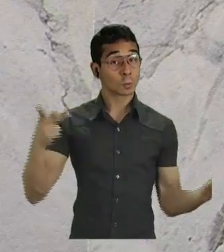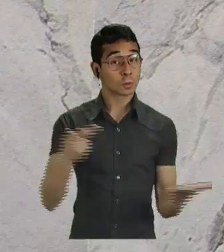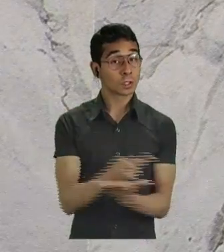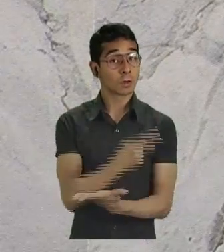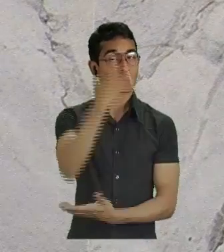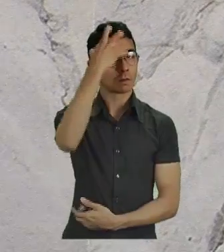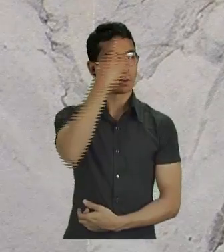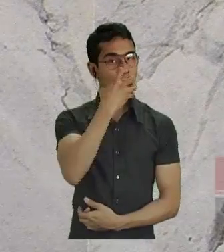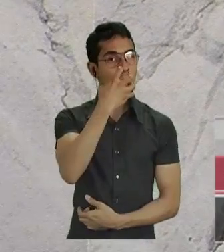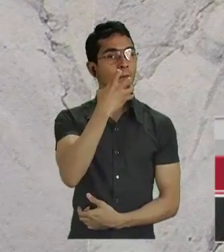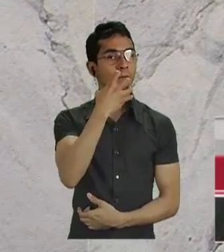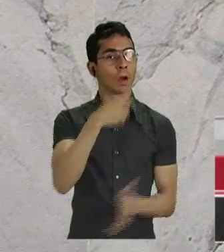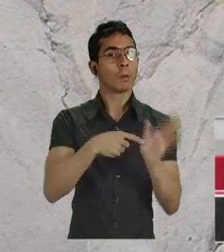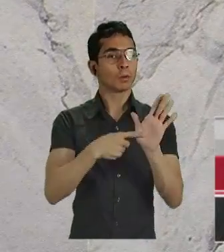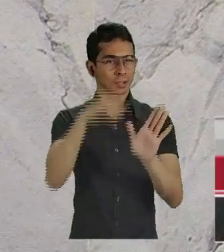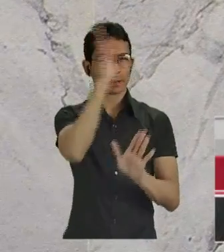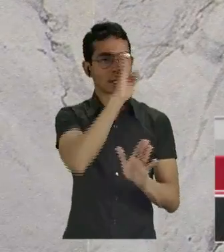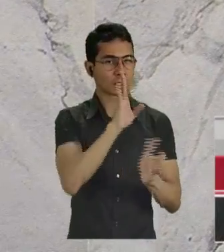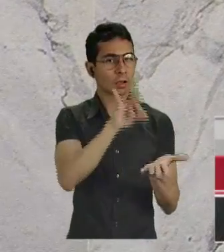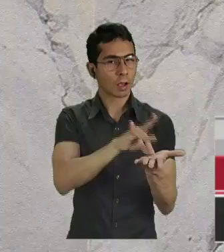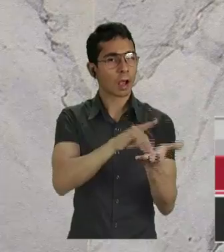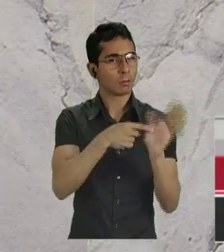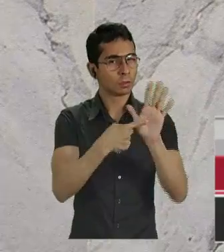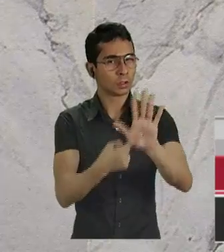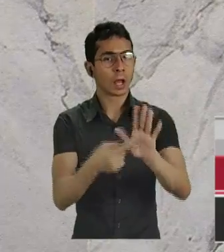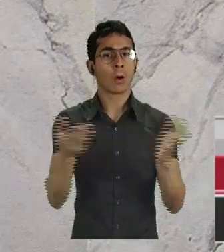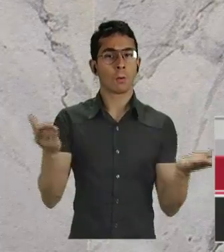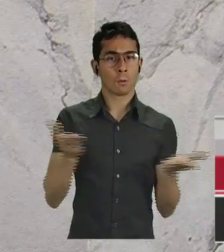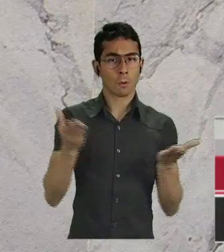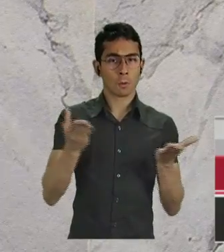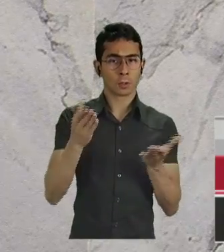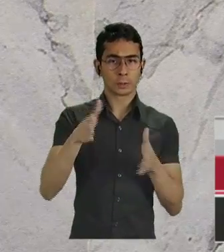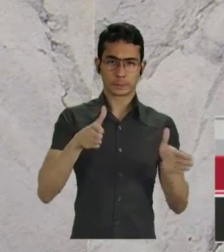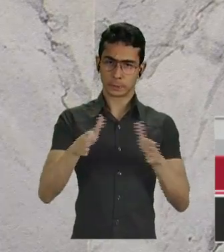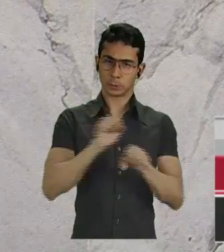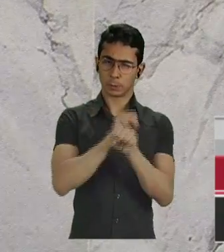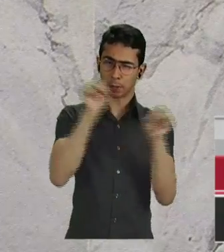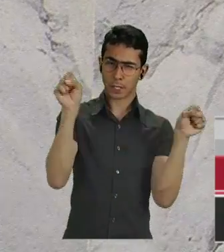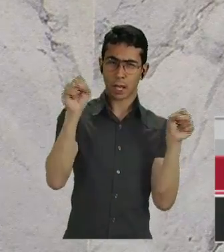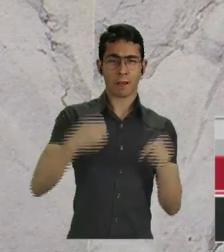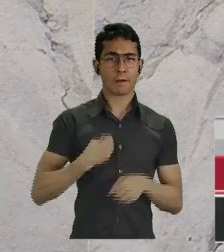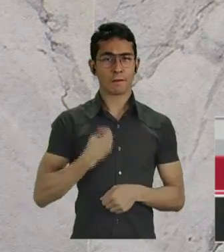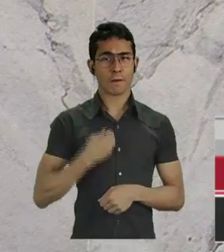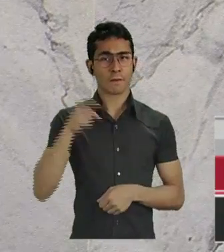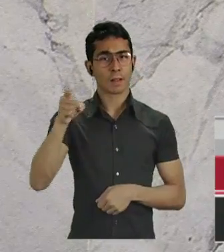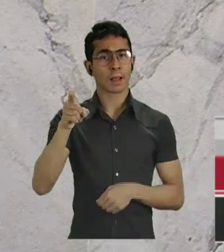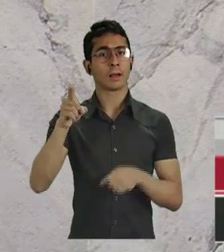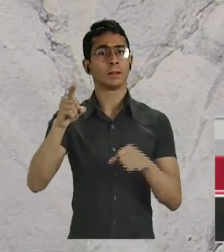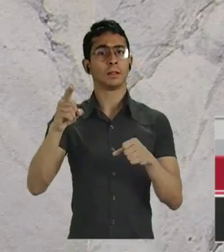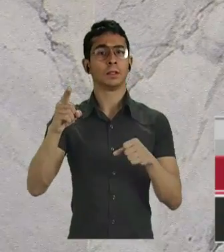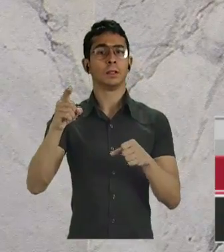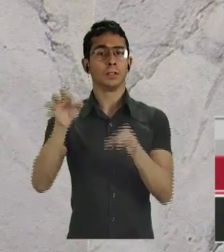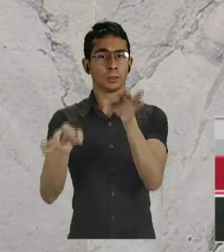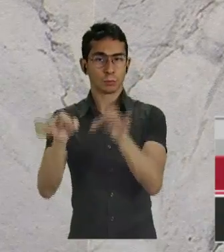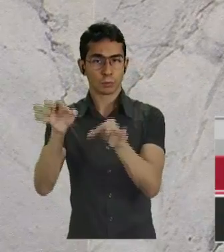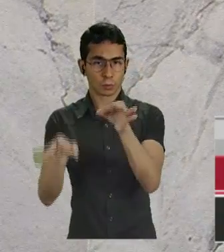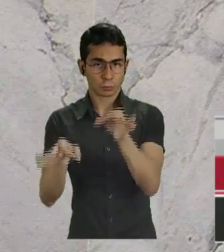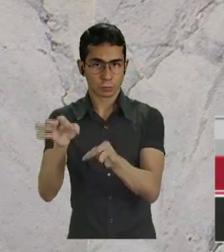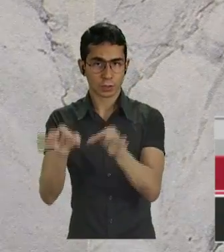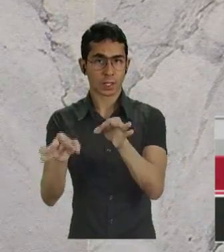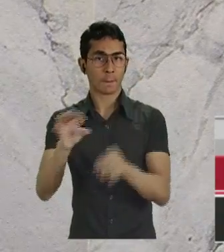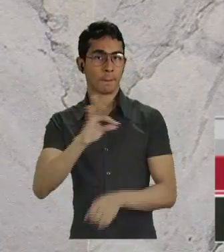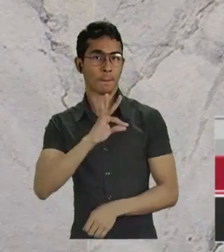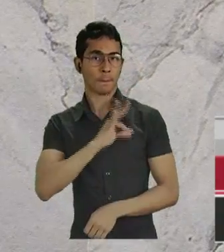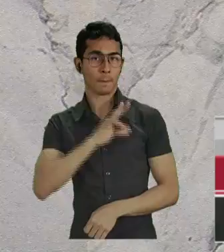mostrar a realidade do nosso brasil dizer que hoje pela manhã nós estivemos no tribunal de justiça militar do estado de são paulo junto com o doutor